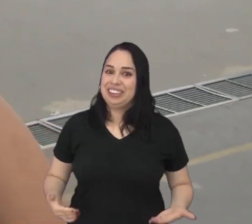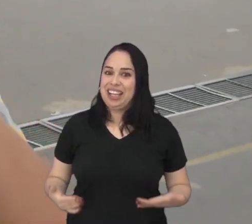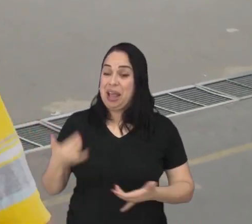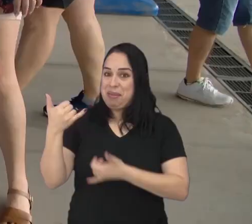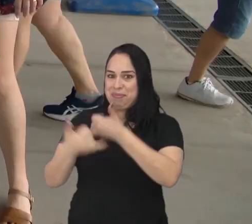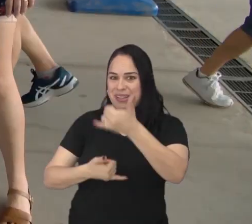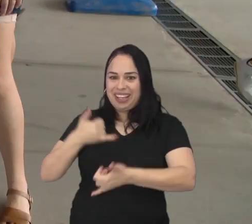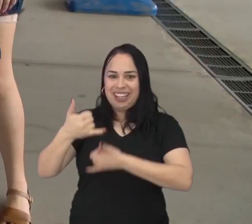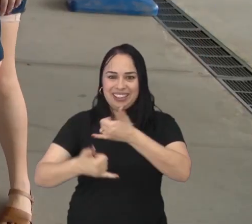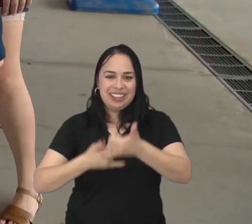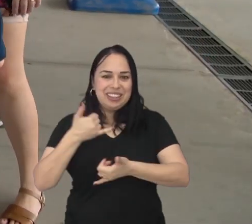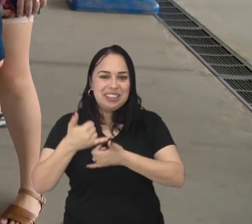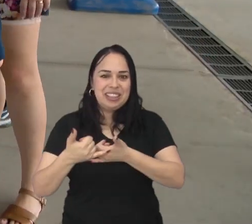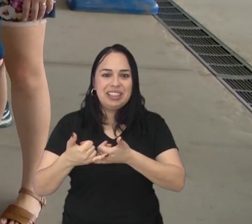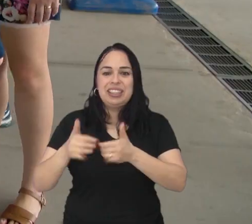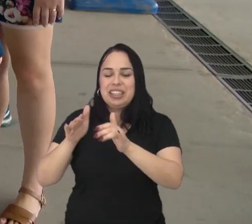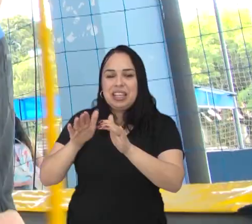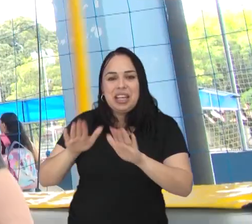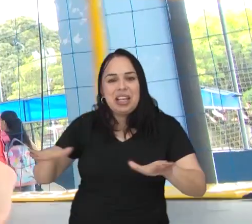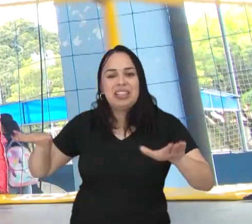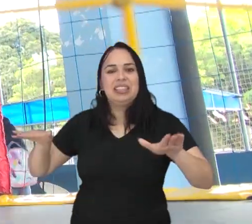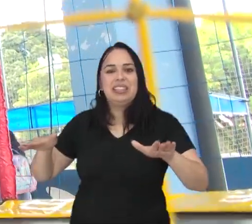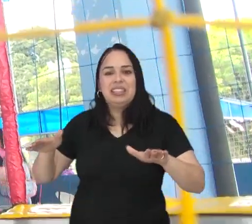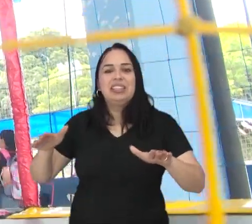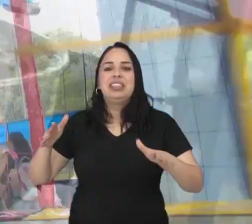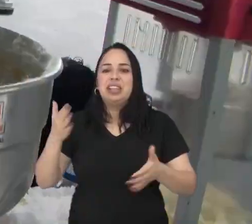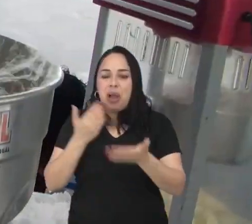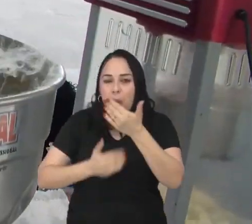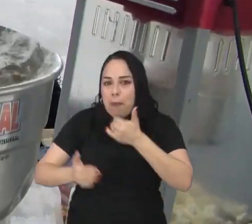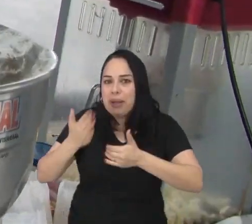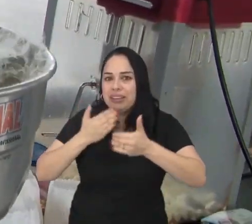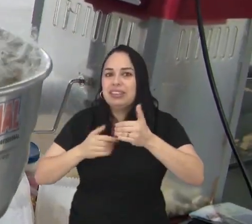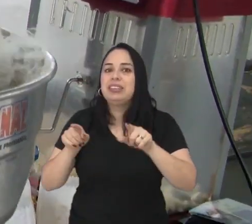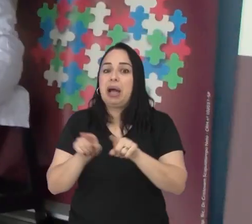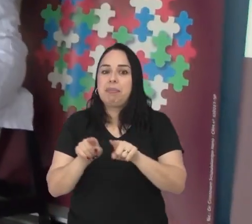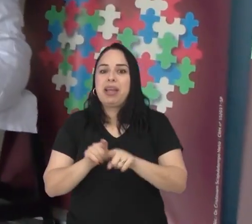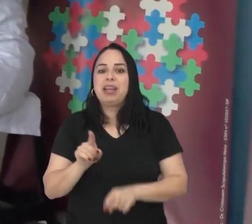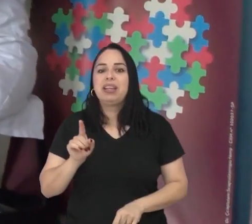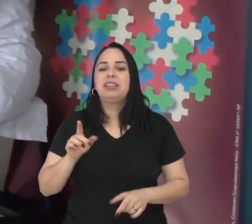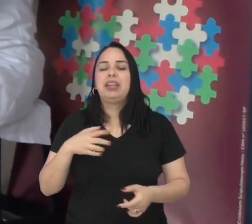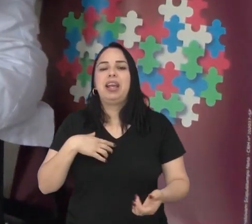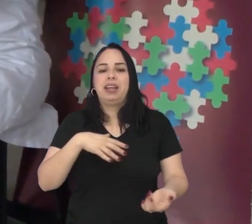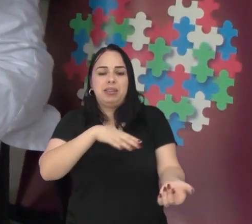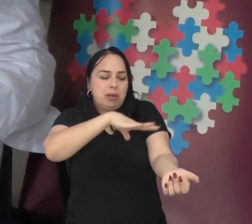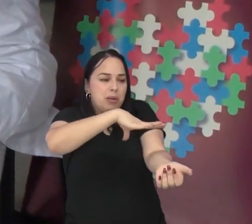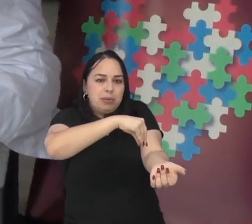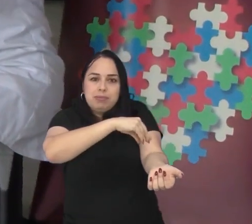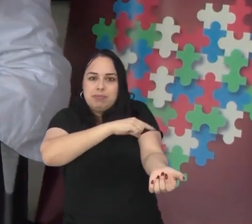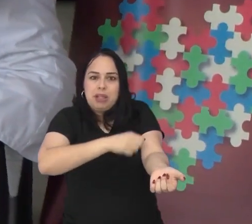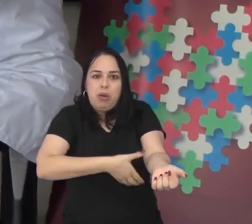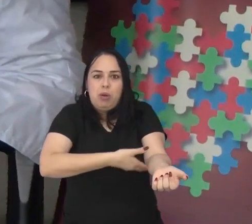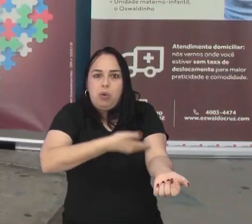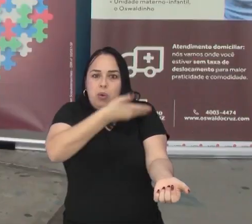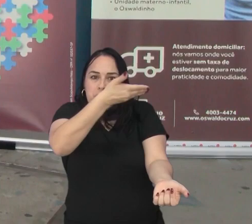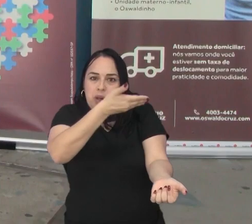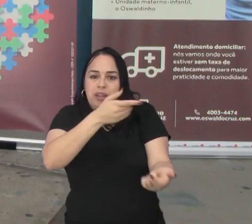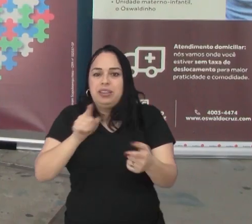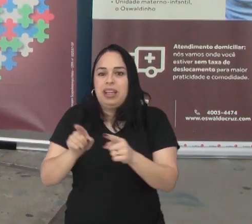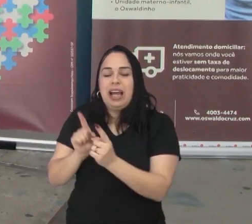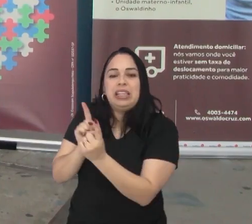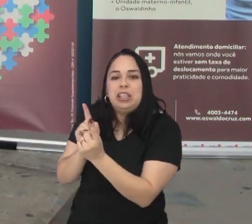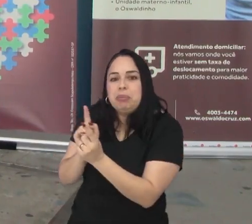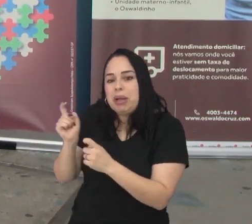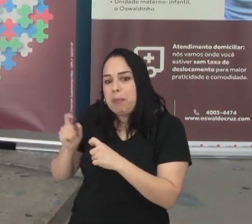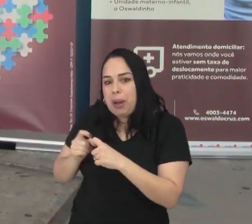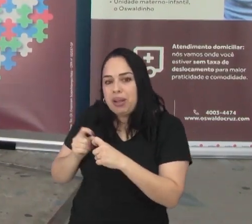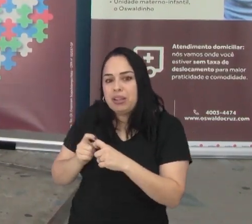leite condensado. Além das brincadeiras, brinquedos e guloseimas, o Blue Day também contou com postos de aferição de